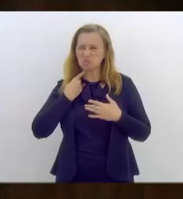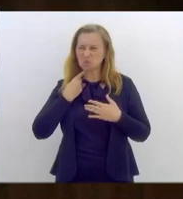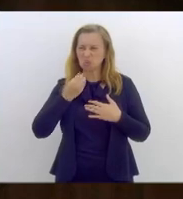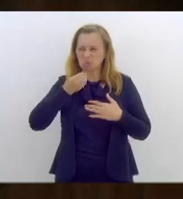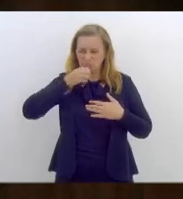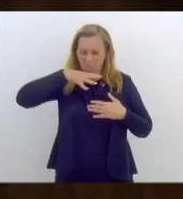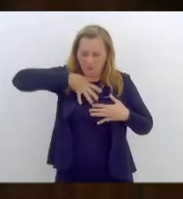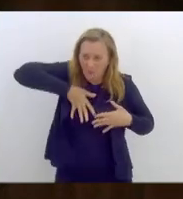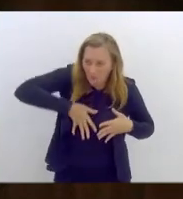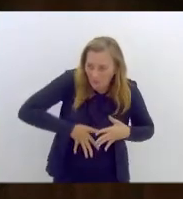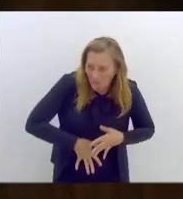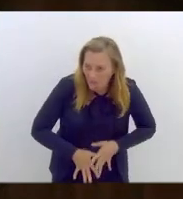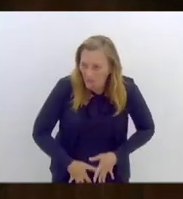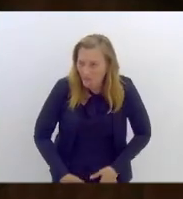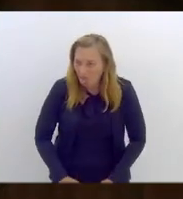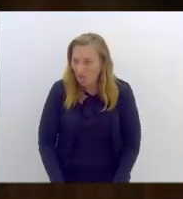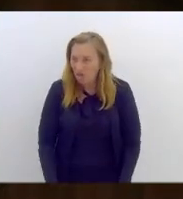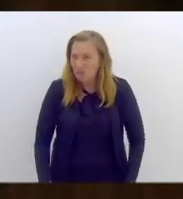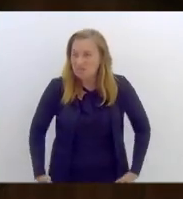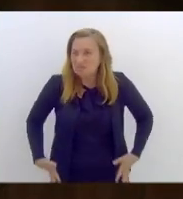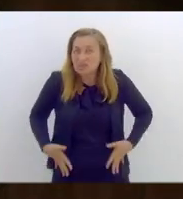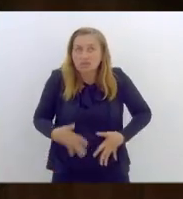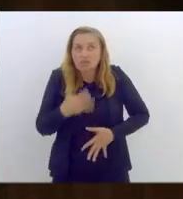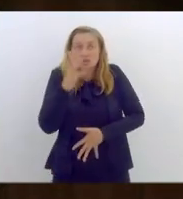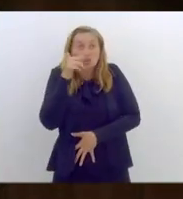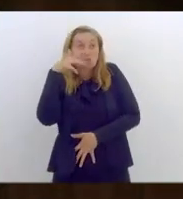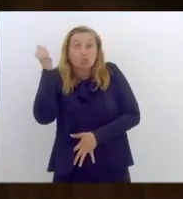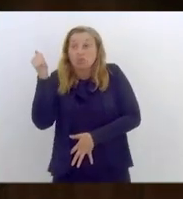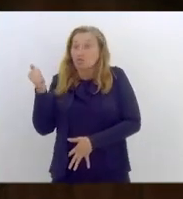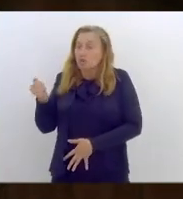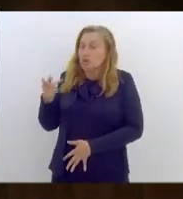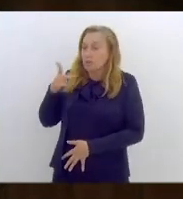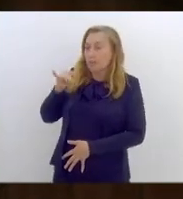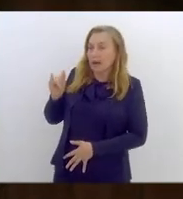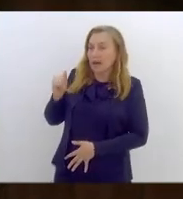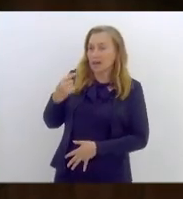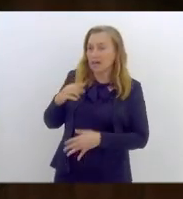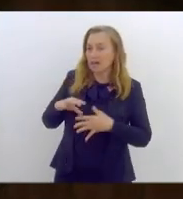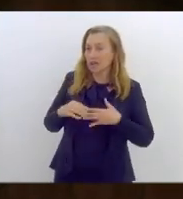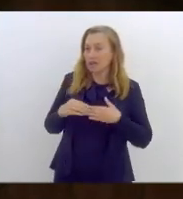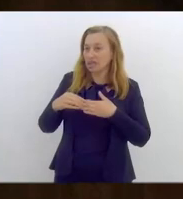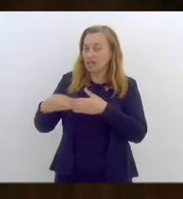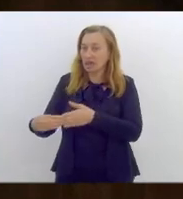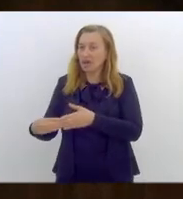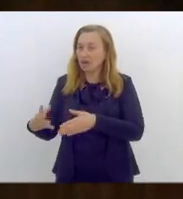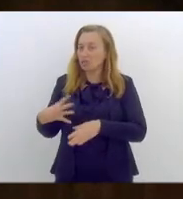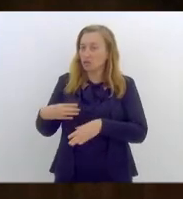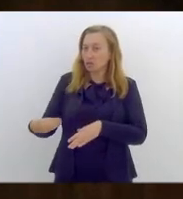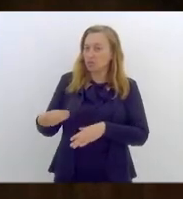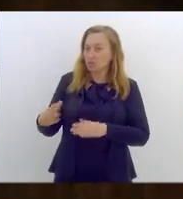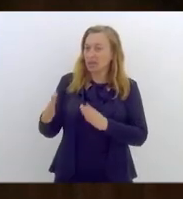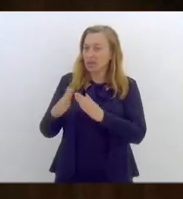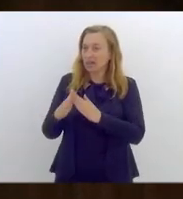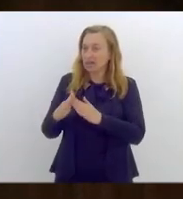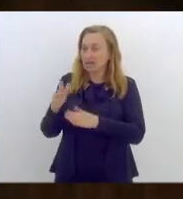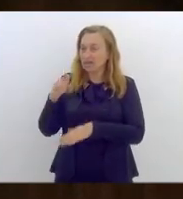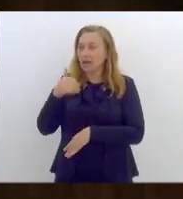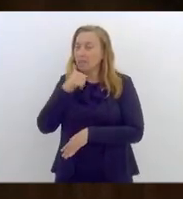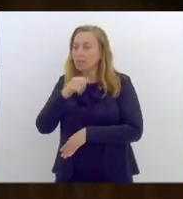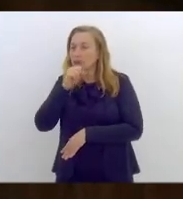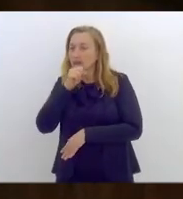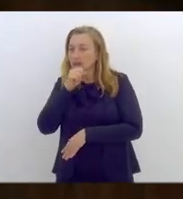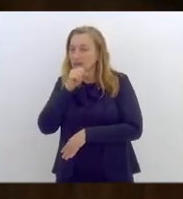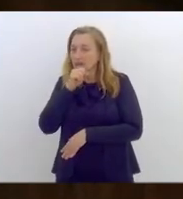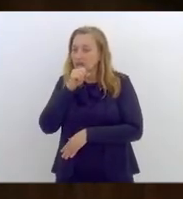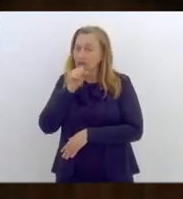vomitado o garoto todo vomitado eu nunca vi pai levar um filho doente para casa da mãe entregar e deixar lá normalmente tem